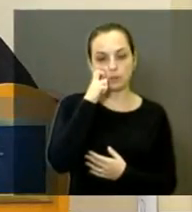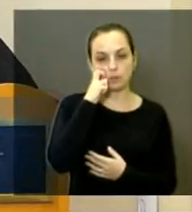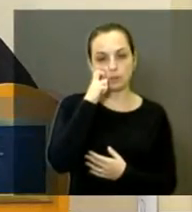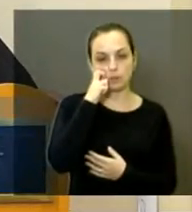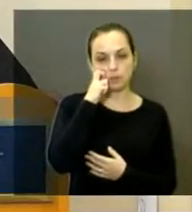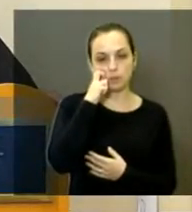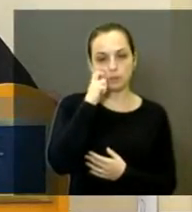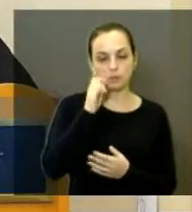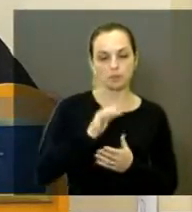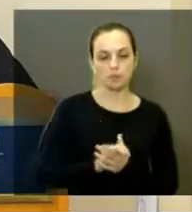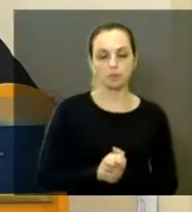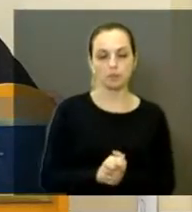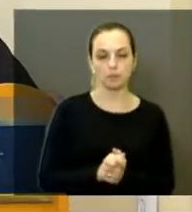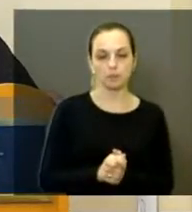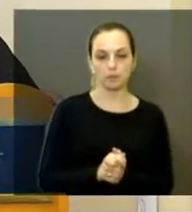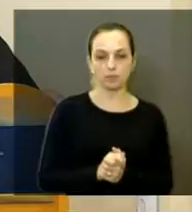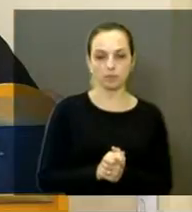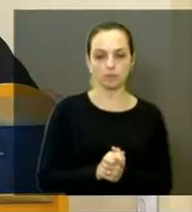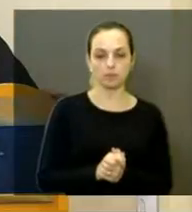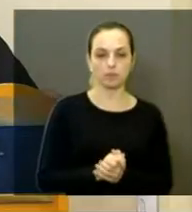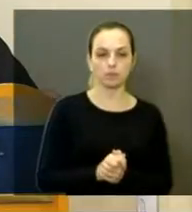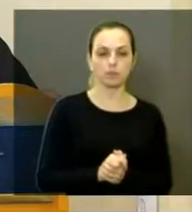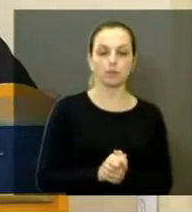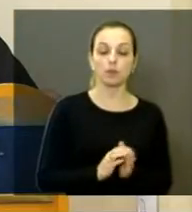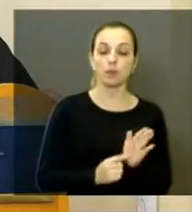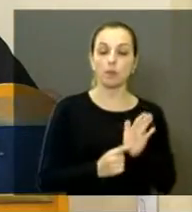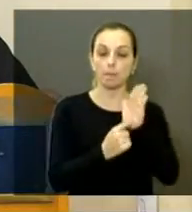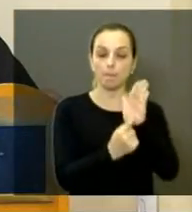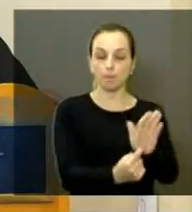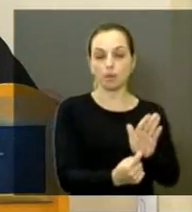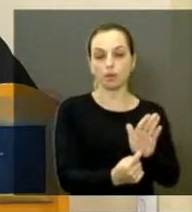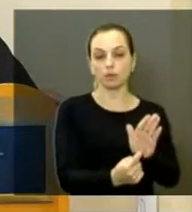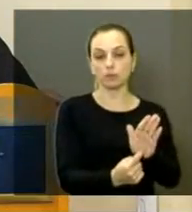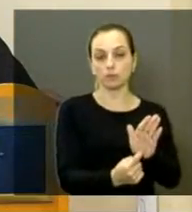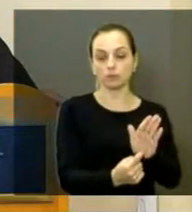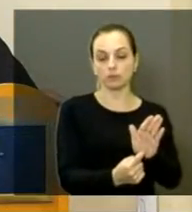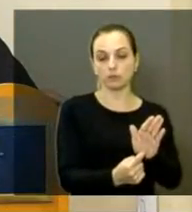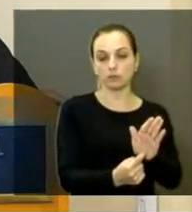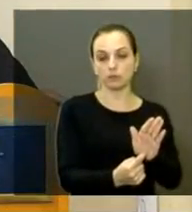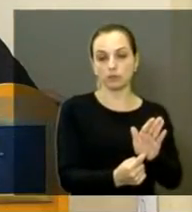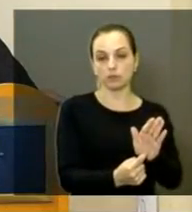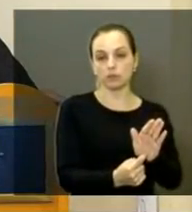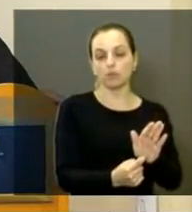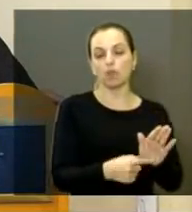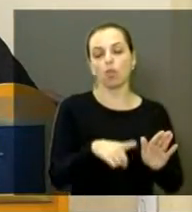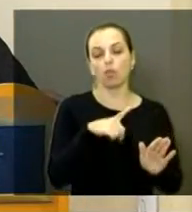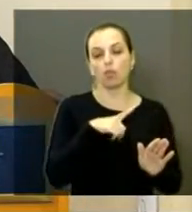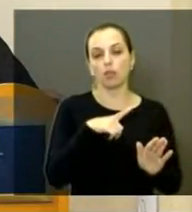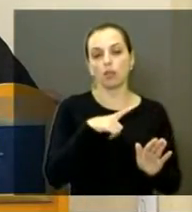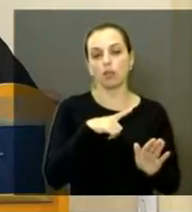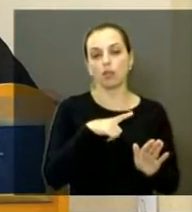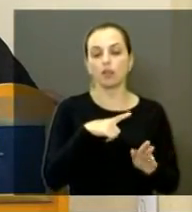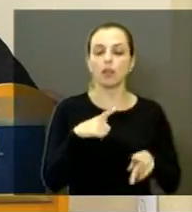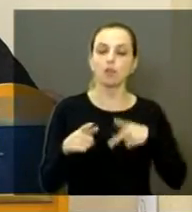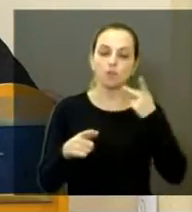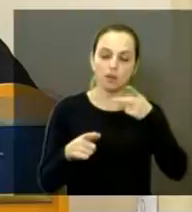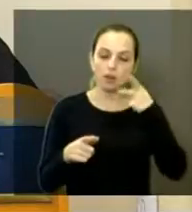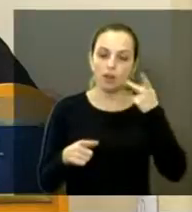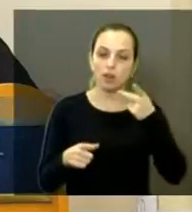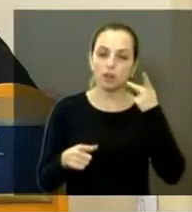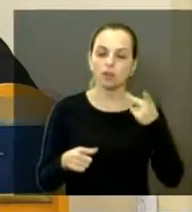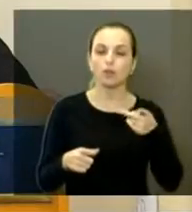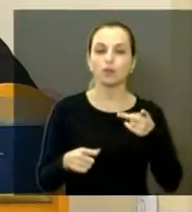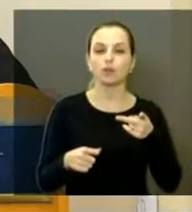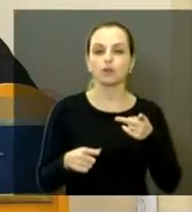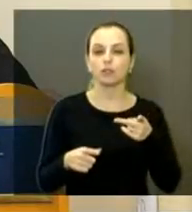Mais um minuto, senhor presidente. Isso mostra que ainda tem vários parlamentares